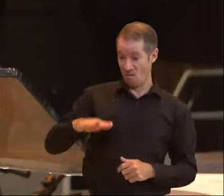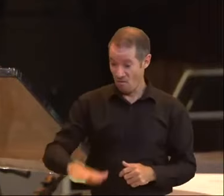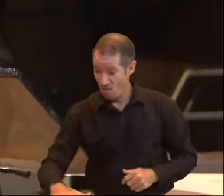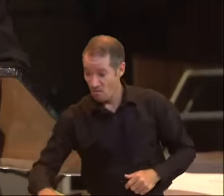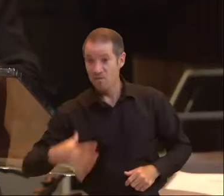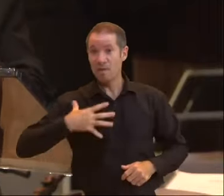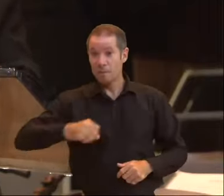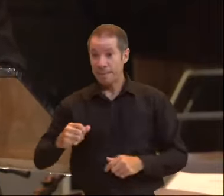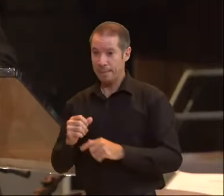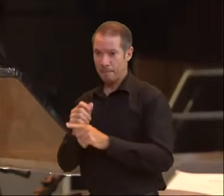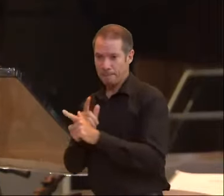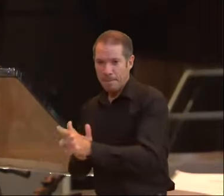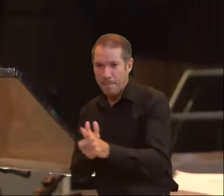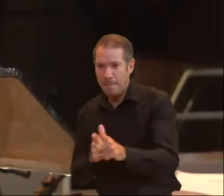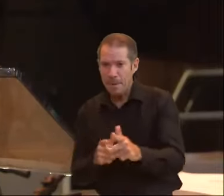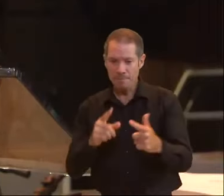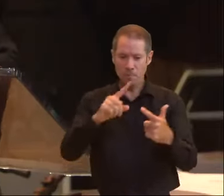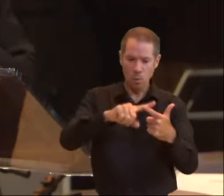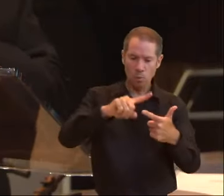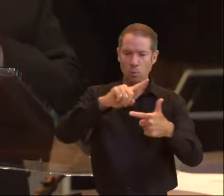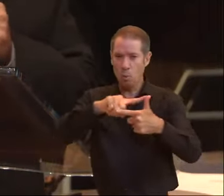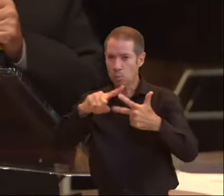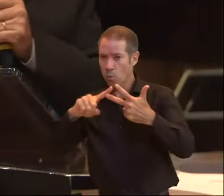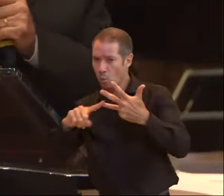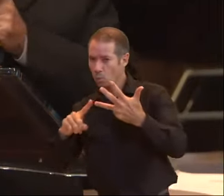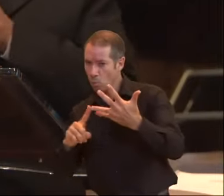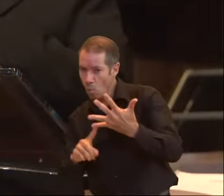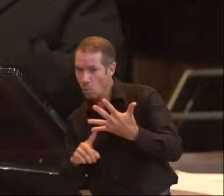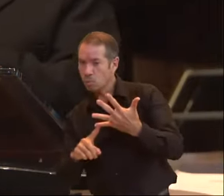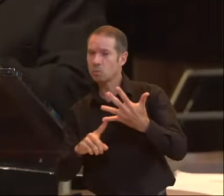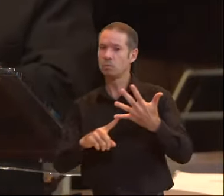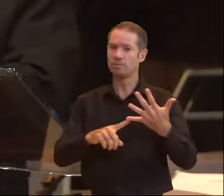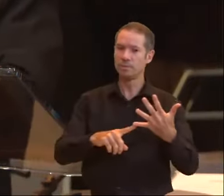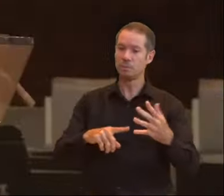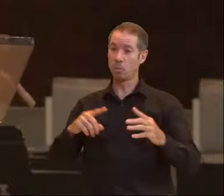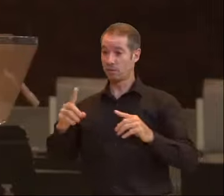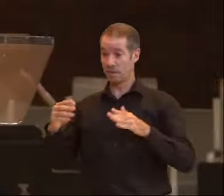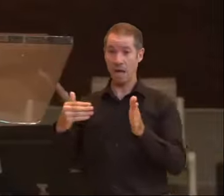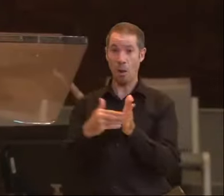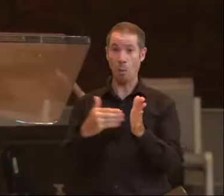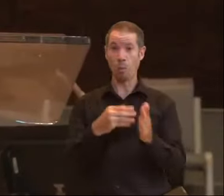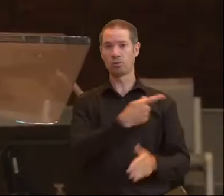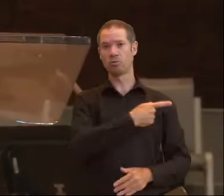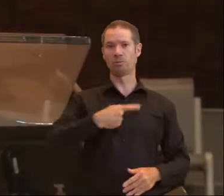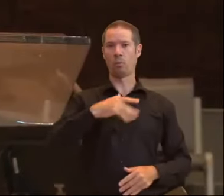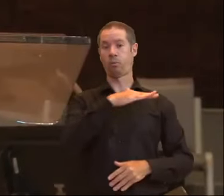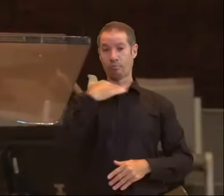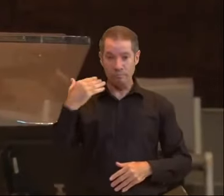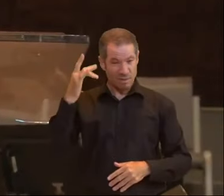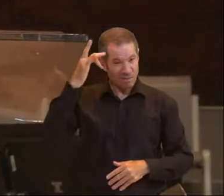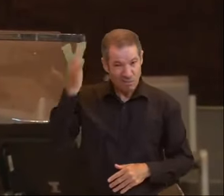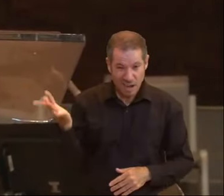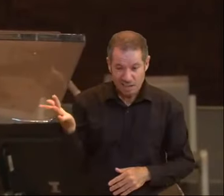pequeno, mataram o outro, a esposa e por fim ele. É fácil